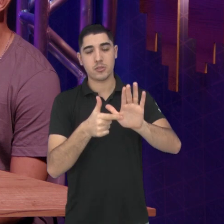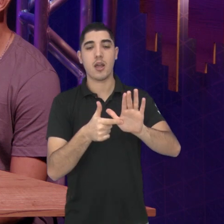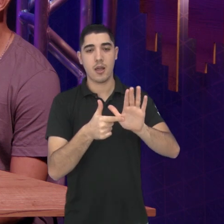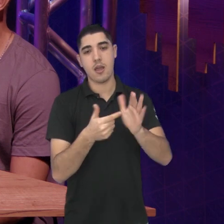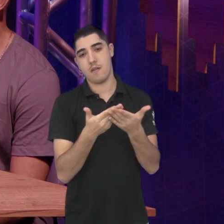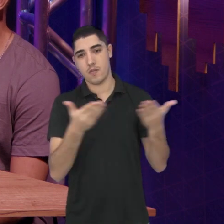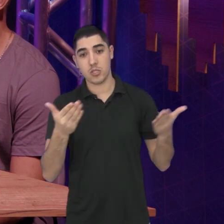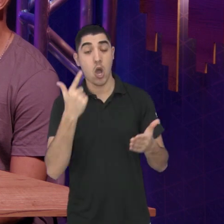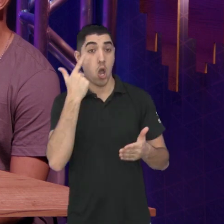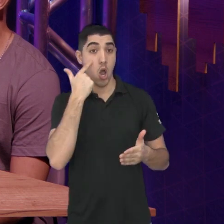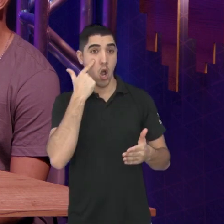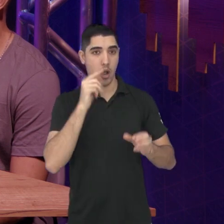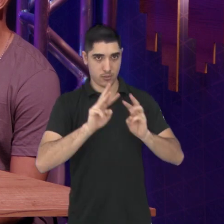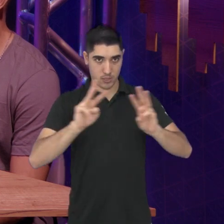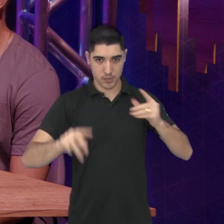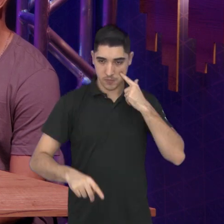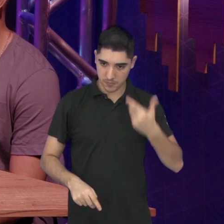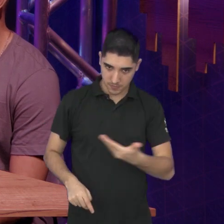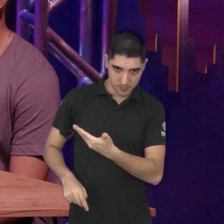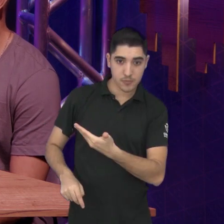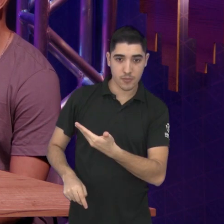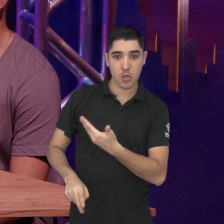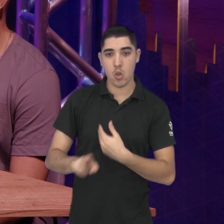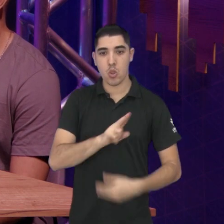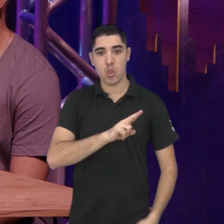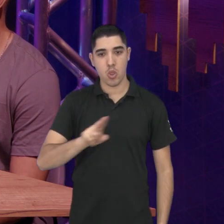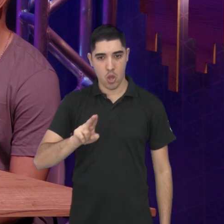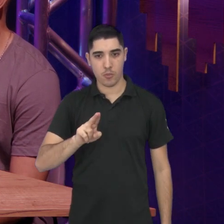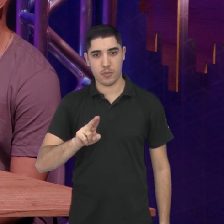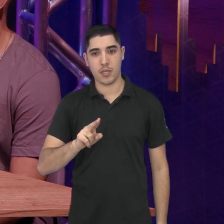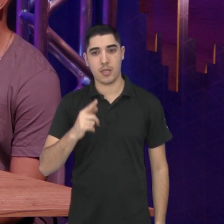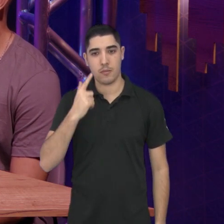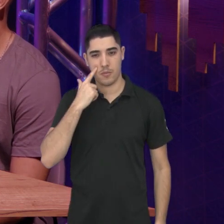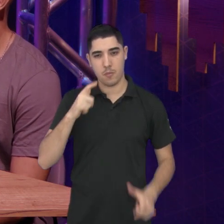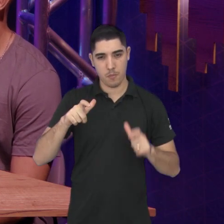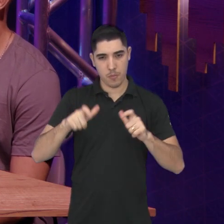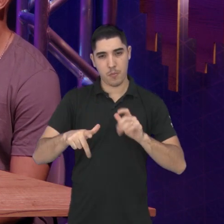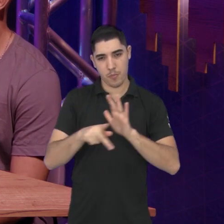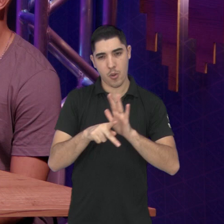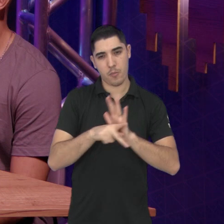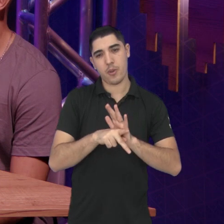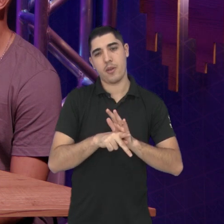queria deixar para vocês, então, o link, que é o